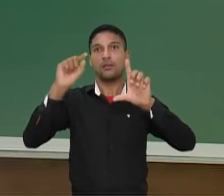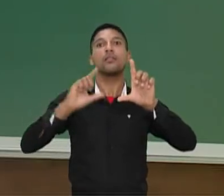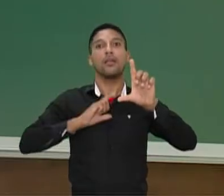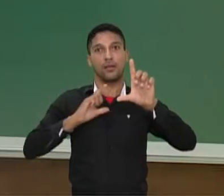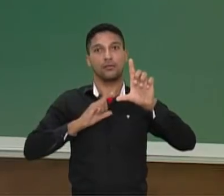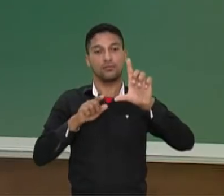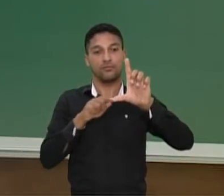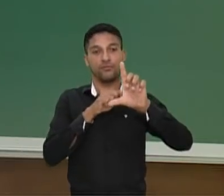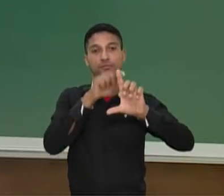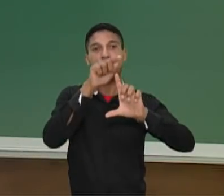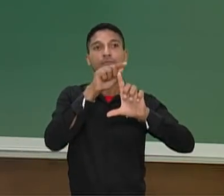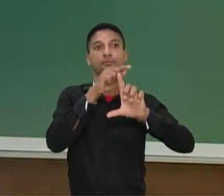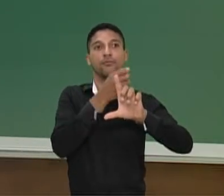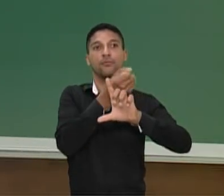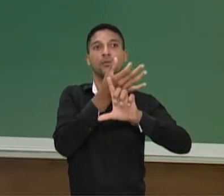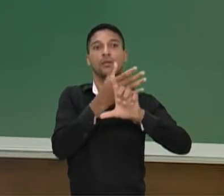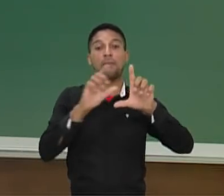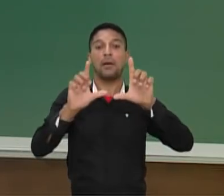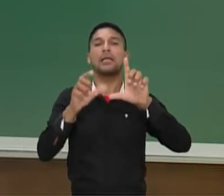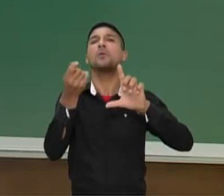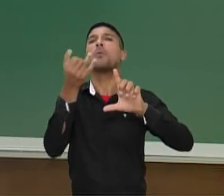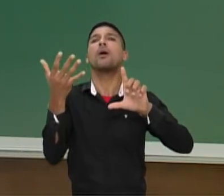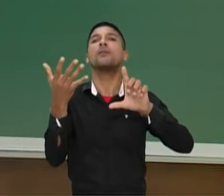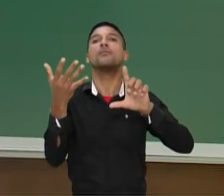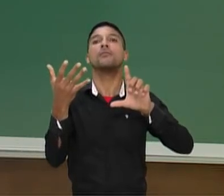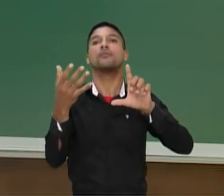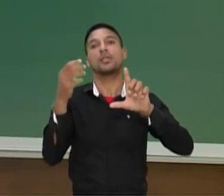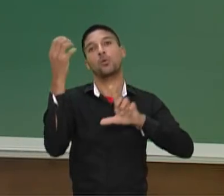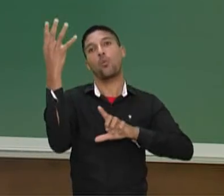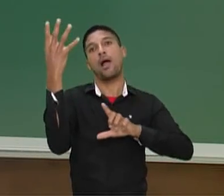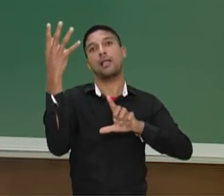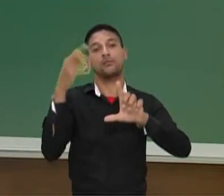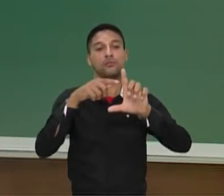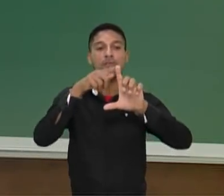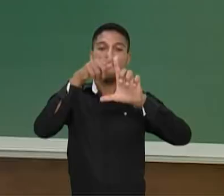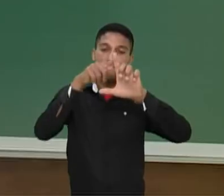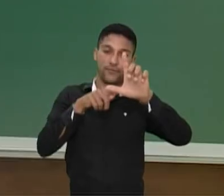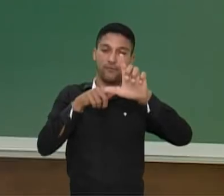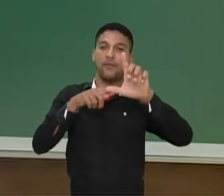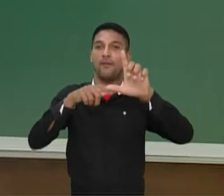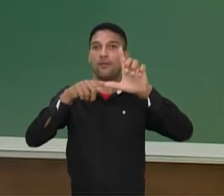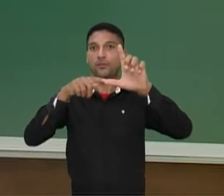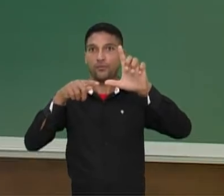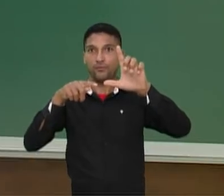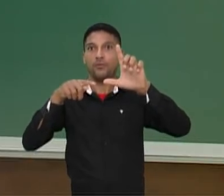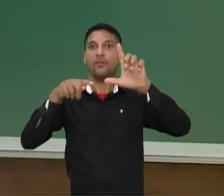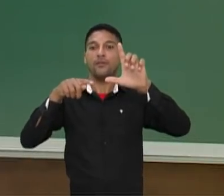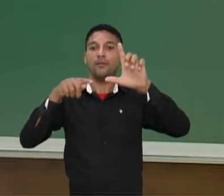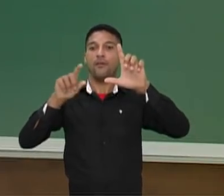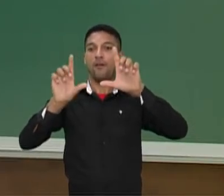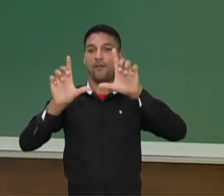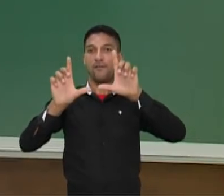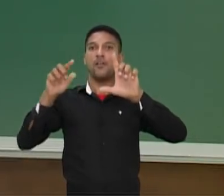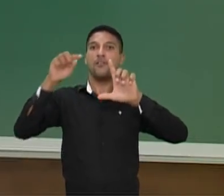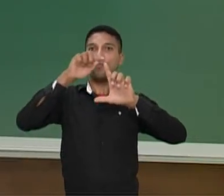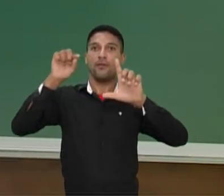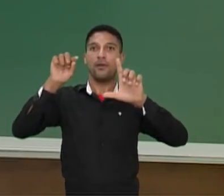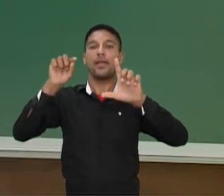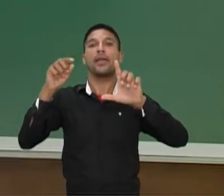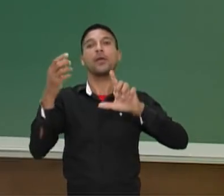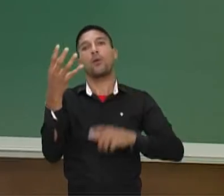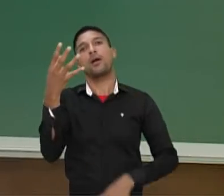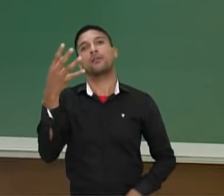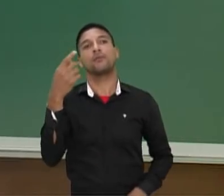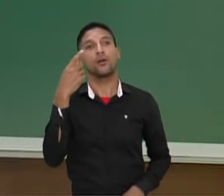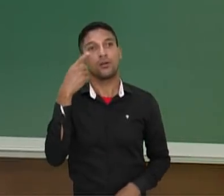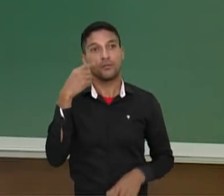certo? Quantos lados tem o retângulo? 4. Então, esse mesmo 5x mais 3 que está